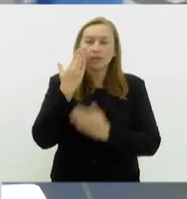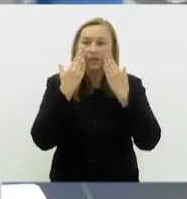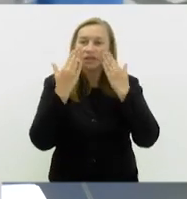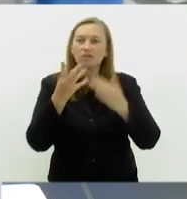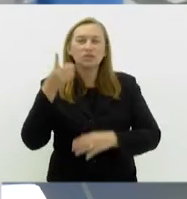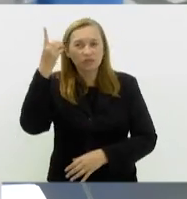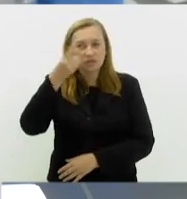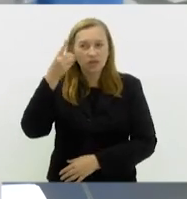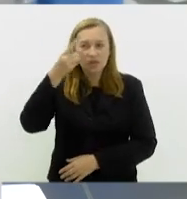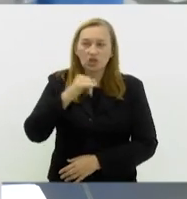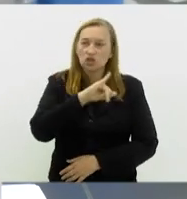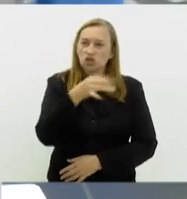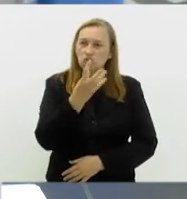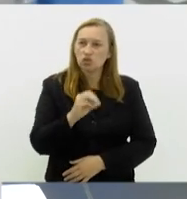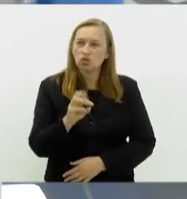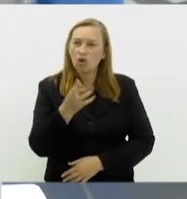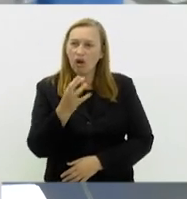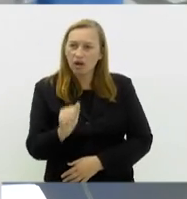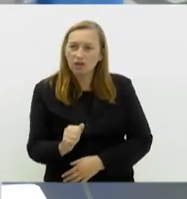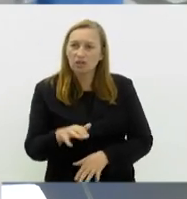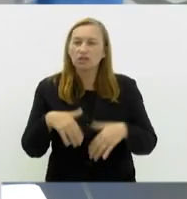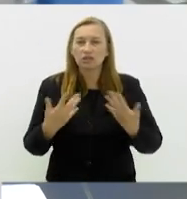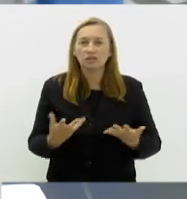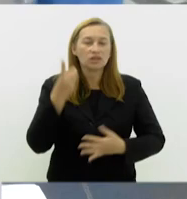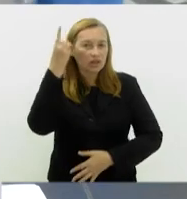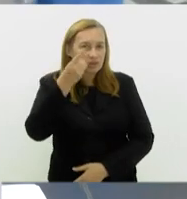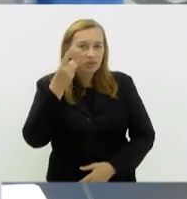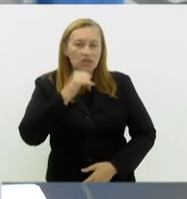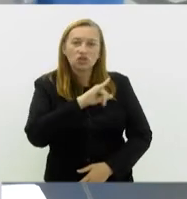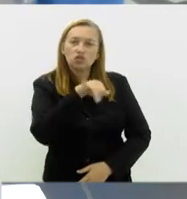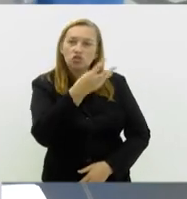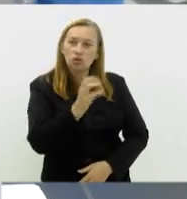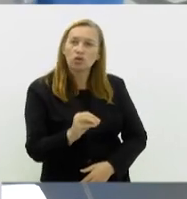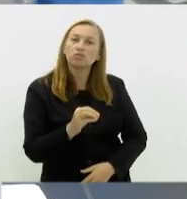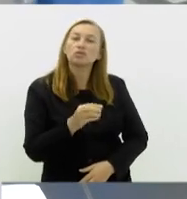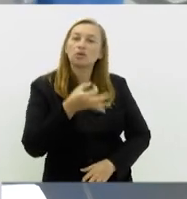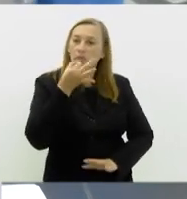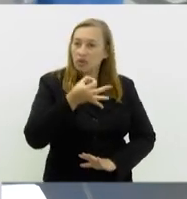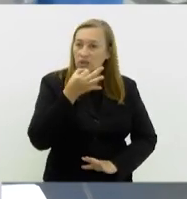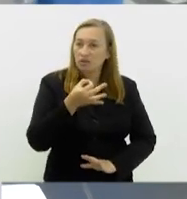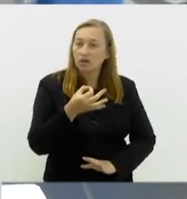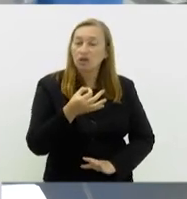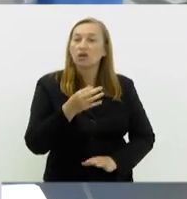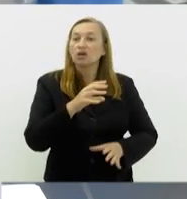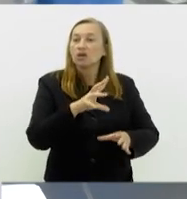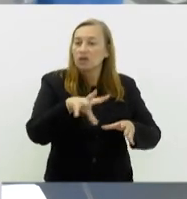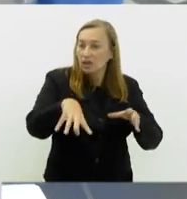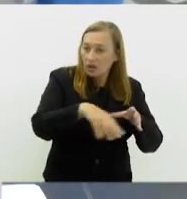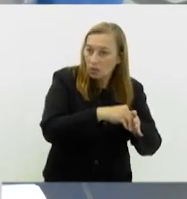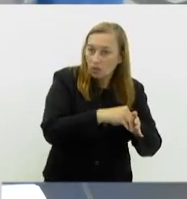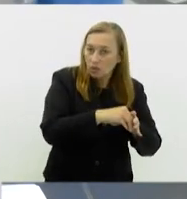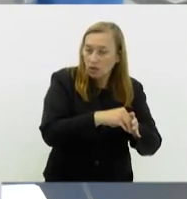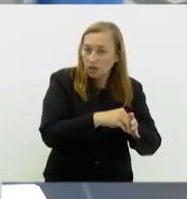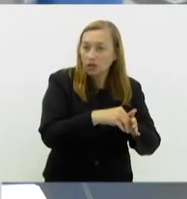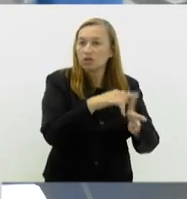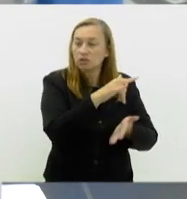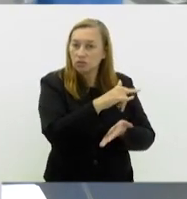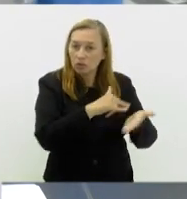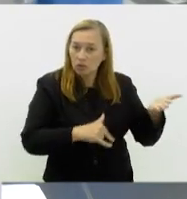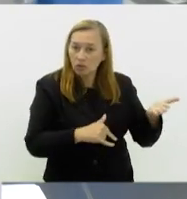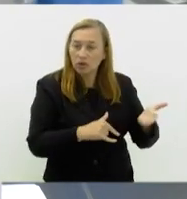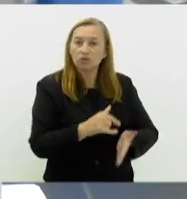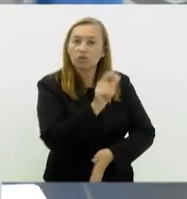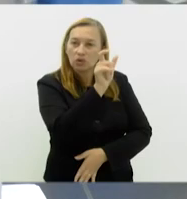Deputado Júlio Rocha ou seja Deputado Júlio Rocha as suas sugestões vão caber tanto no relatório do relator no voto